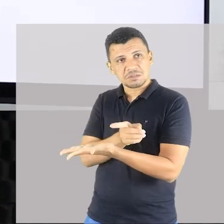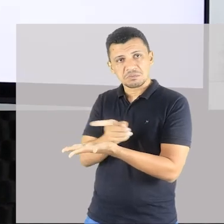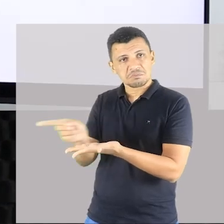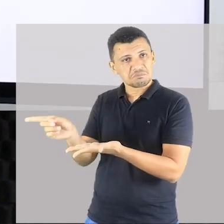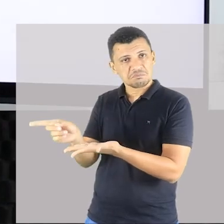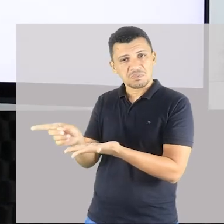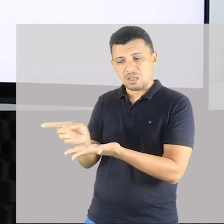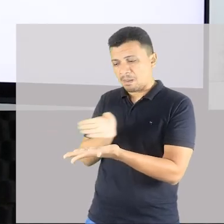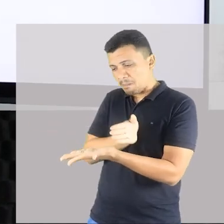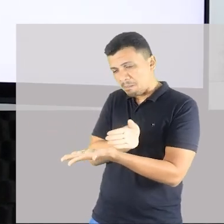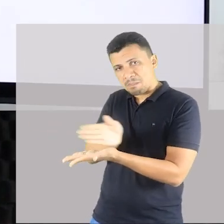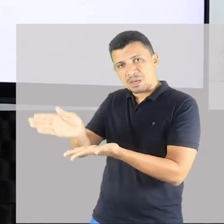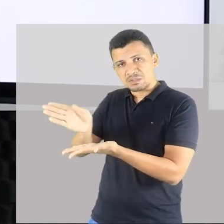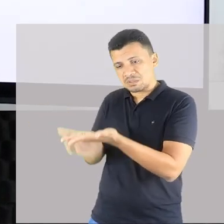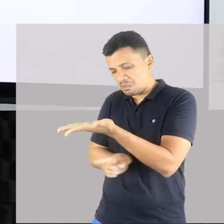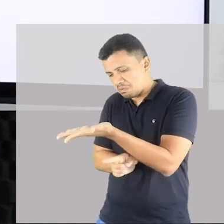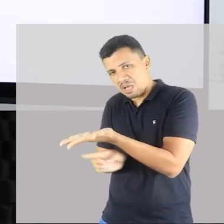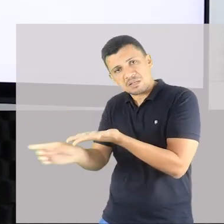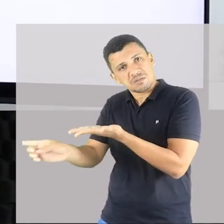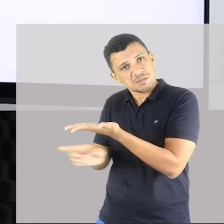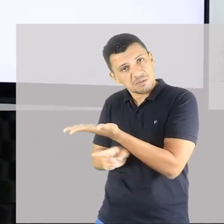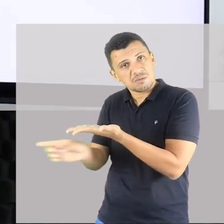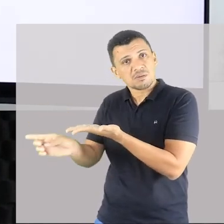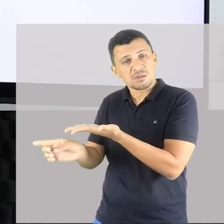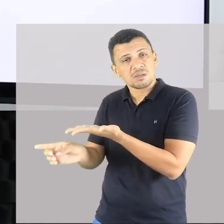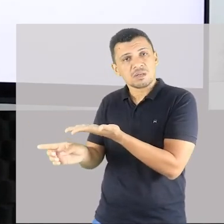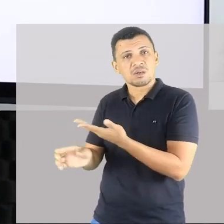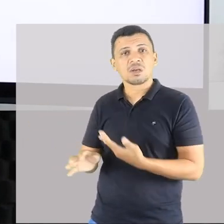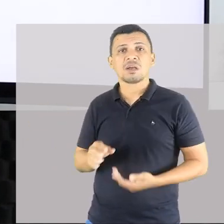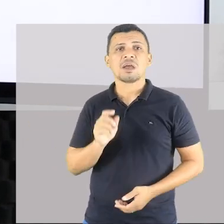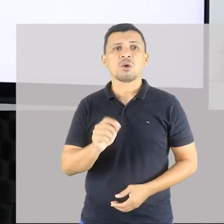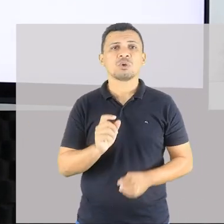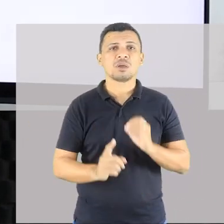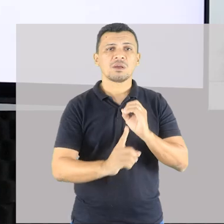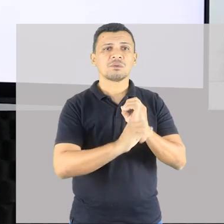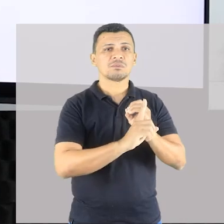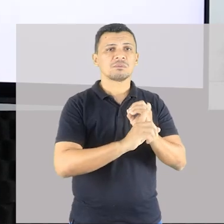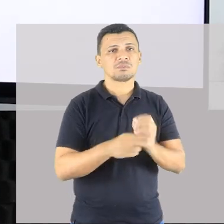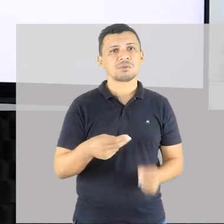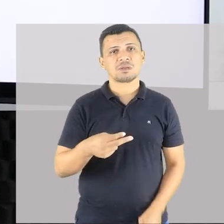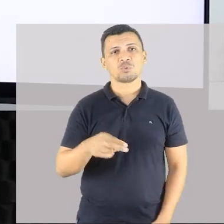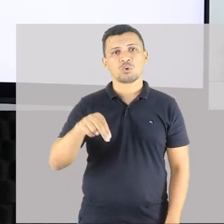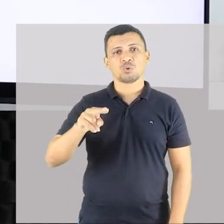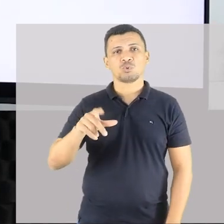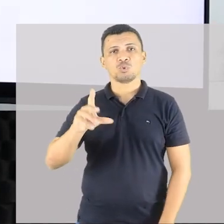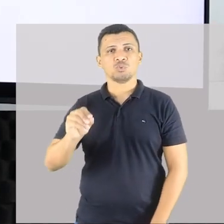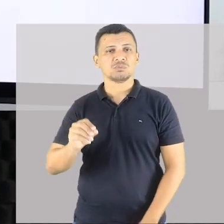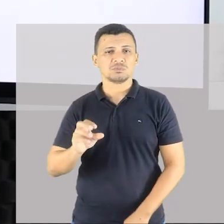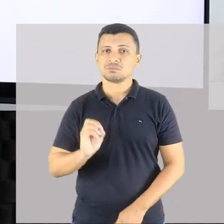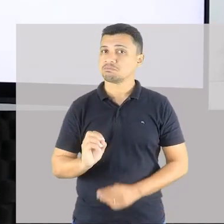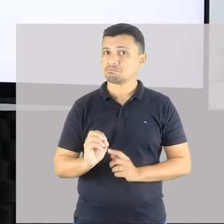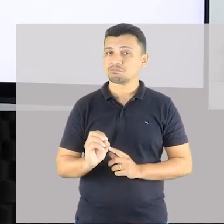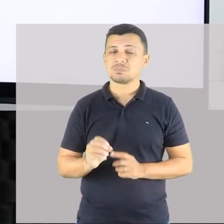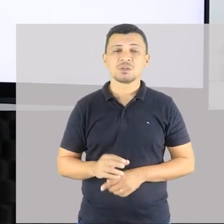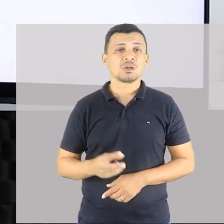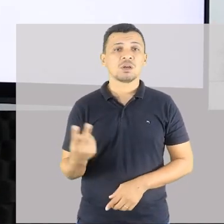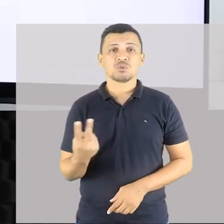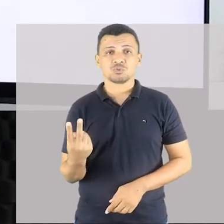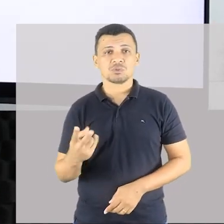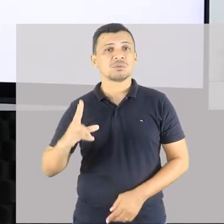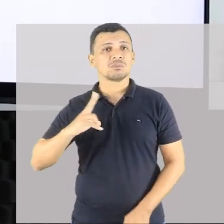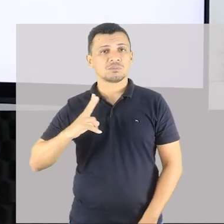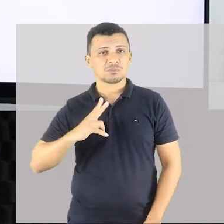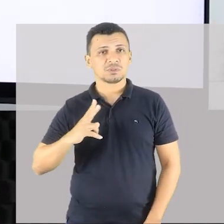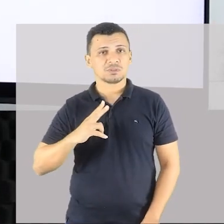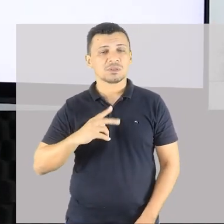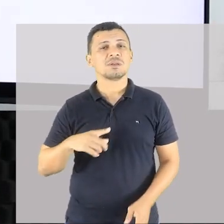a espira, passam aqui, ó, ou por cima ou por baixo, o fluxo magnético é nulo, certo? Esses dois casos particulares, eles